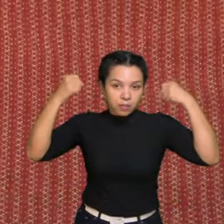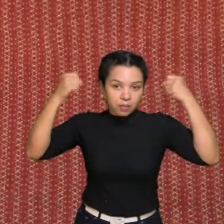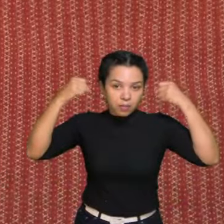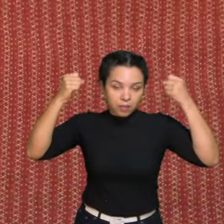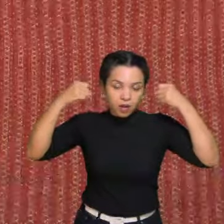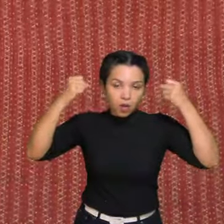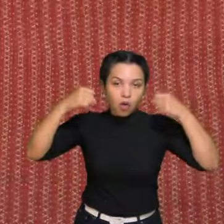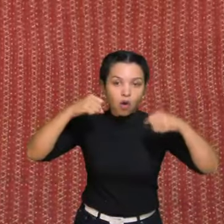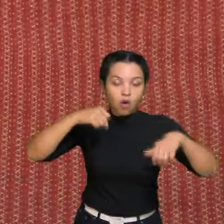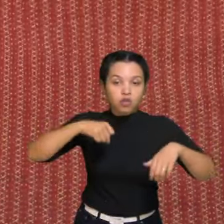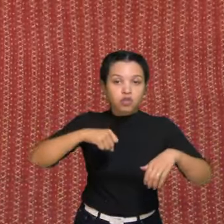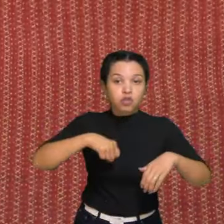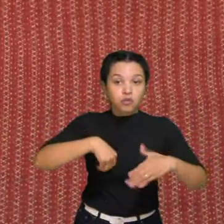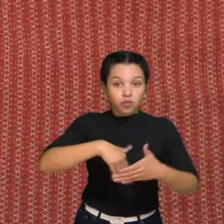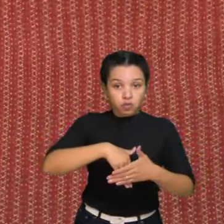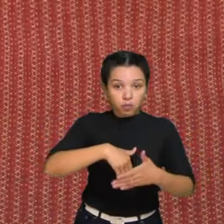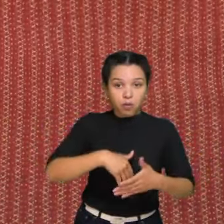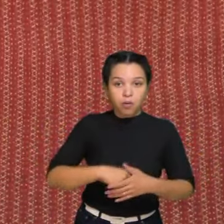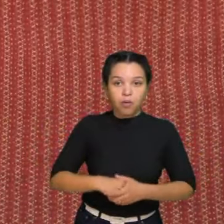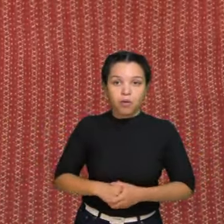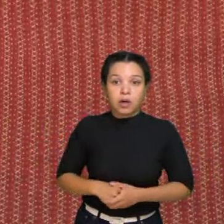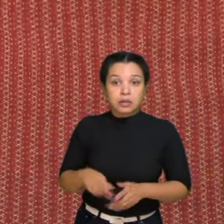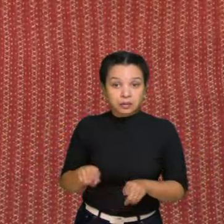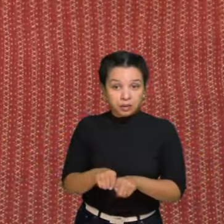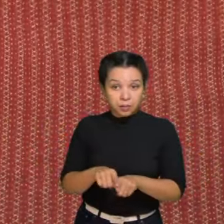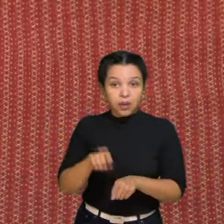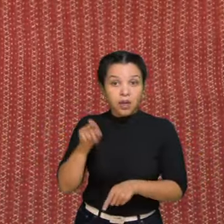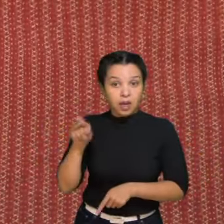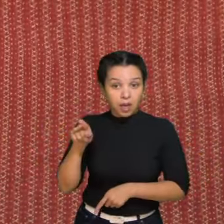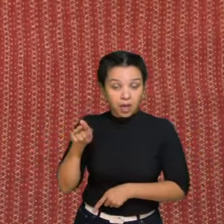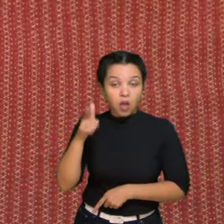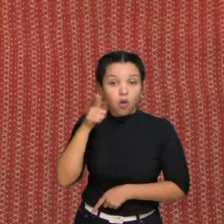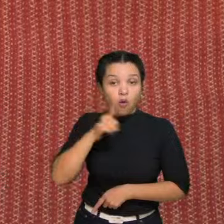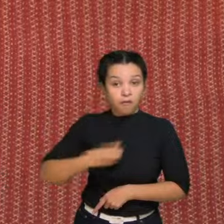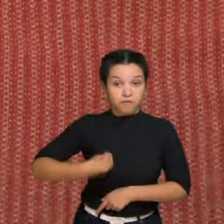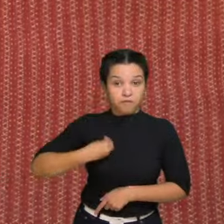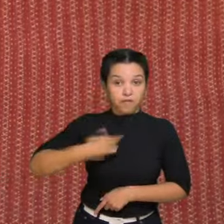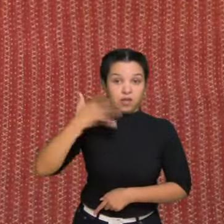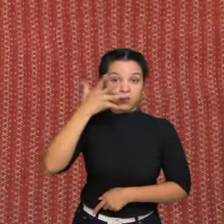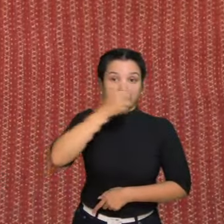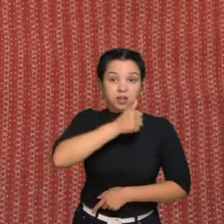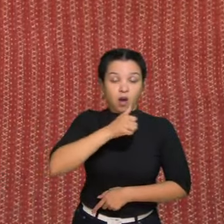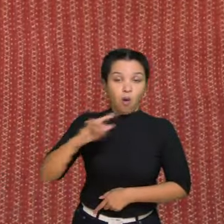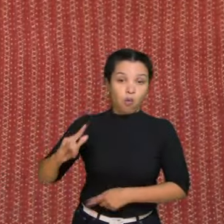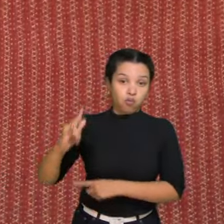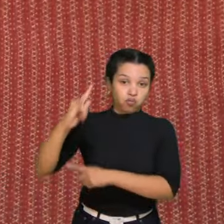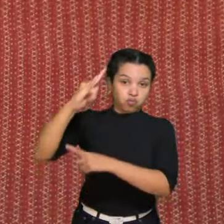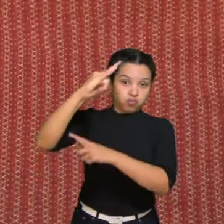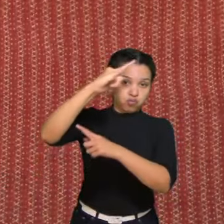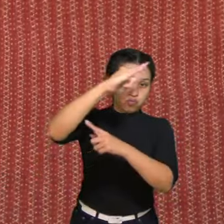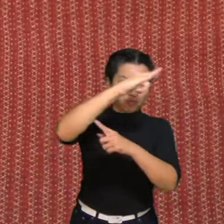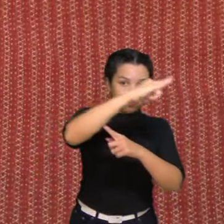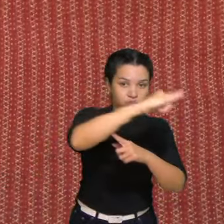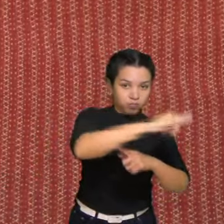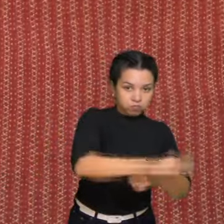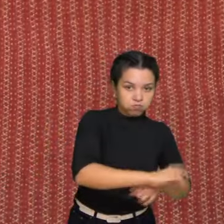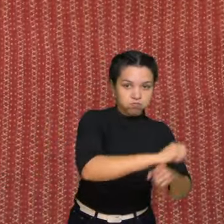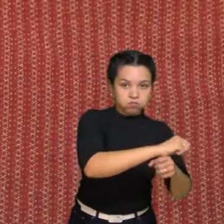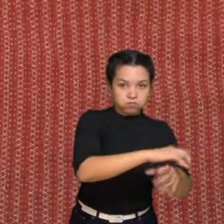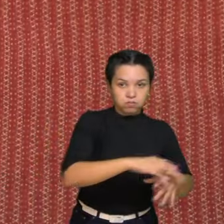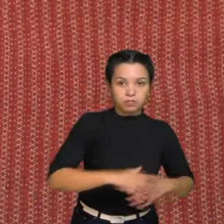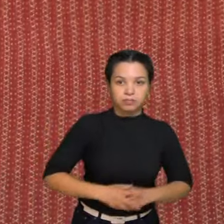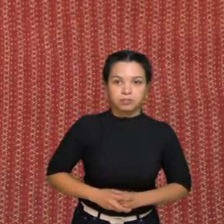e sobrevivente do voo da Lamia que transportava para Medellín, na Colômbia, a delegação